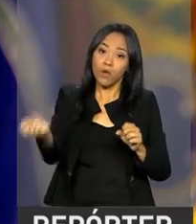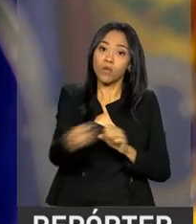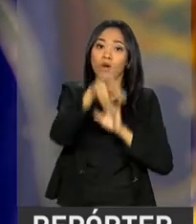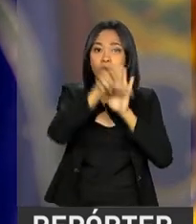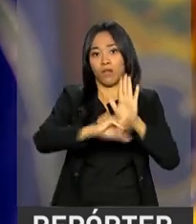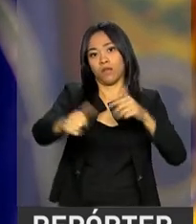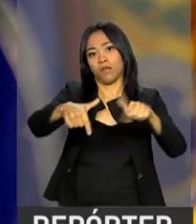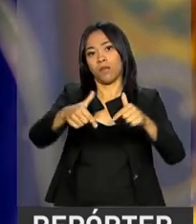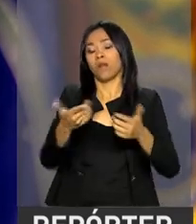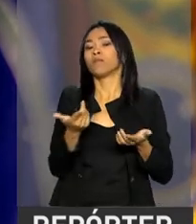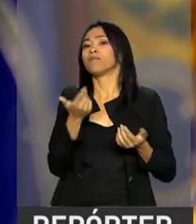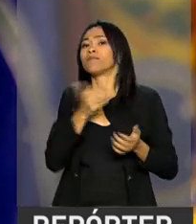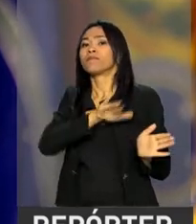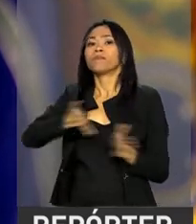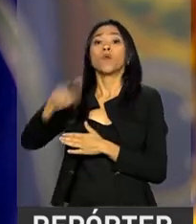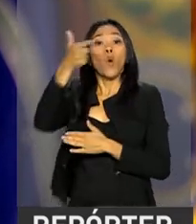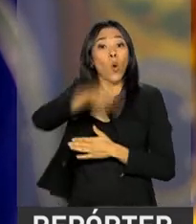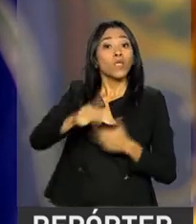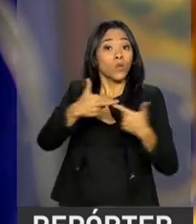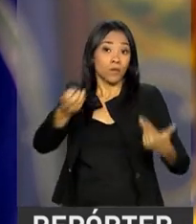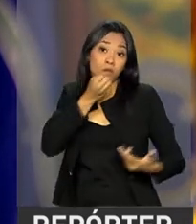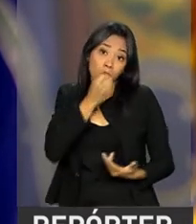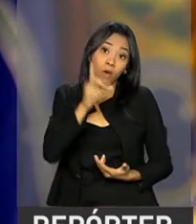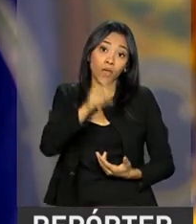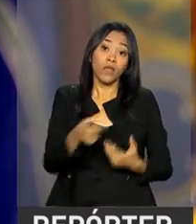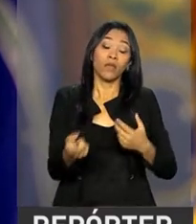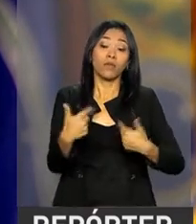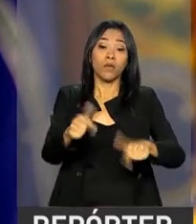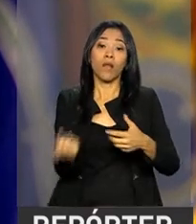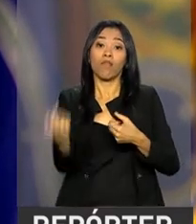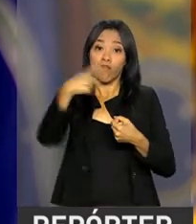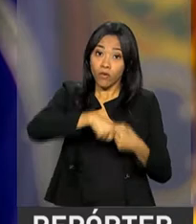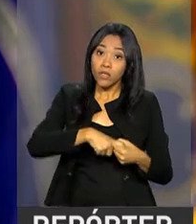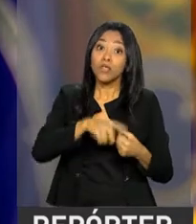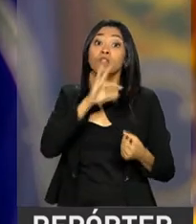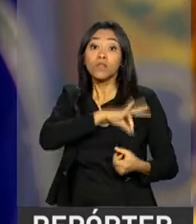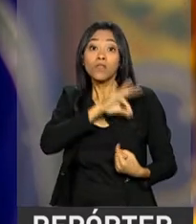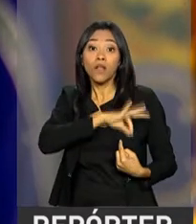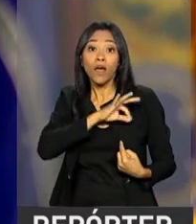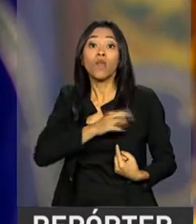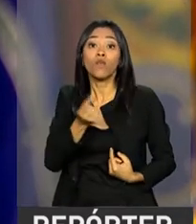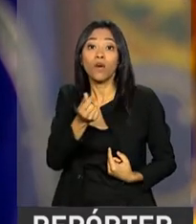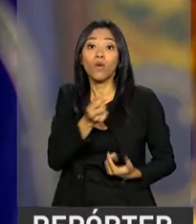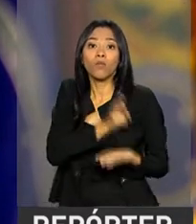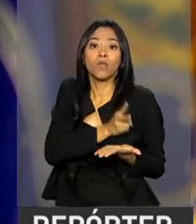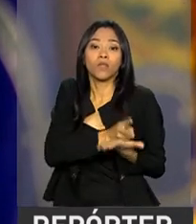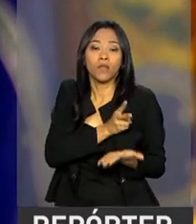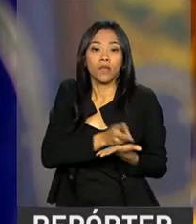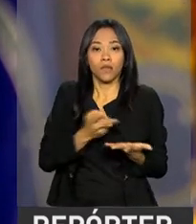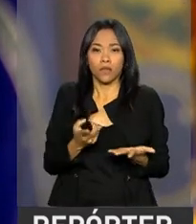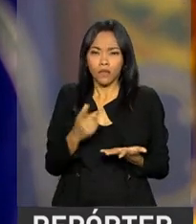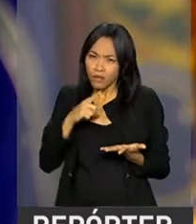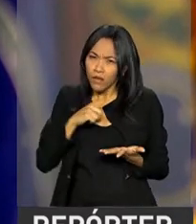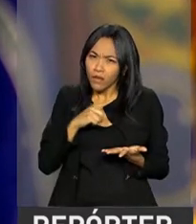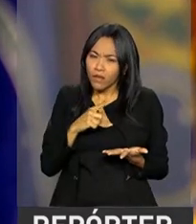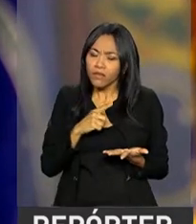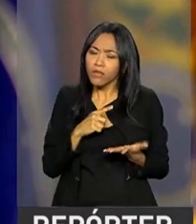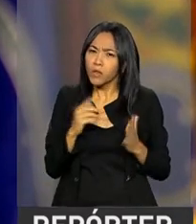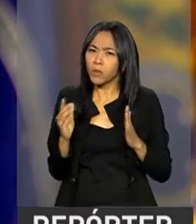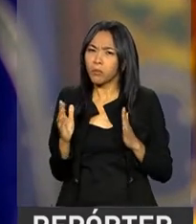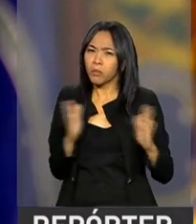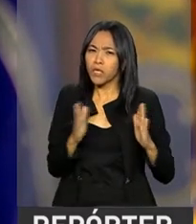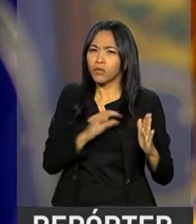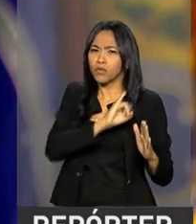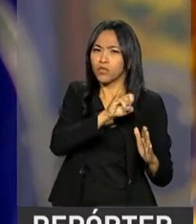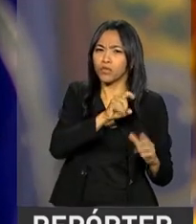outra coisa boa é que os empregos estão voltando eo valor dos salários está sendo mantido houve até no período de